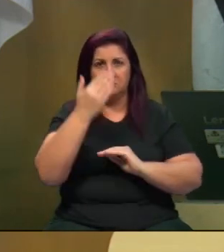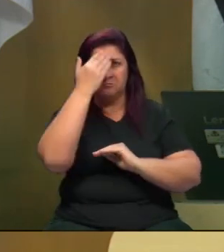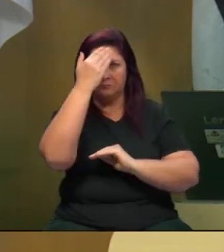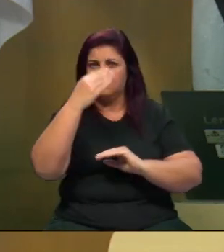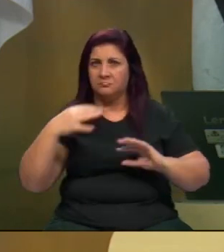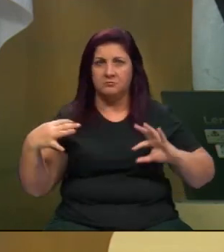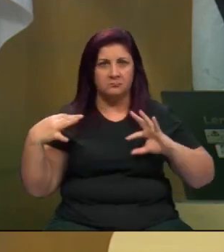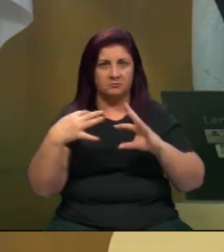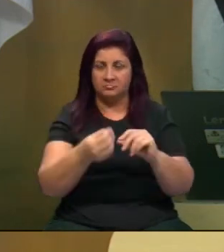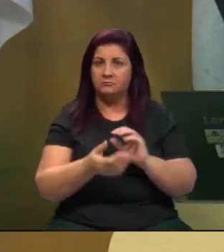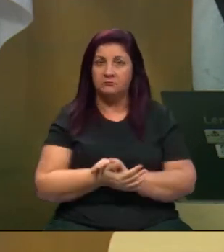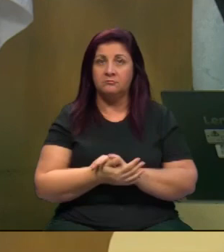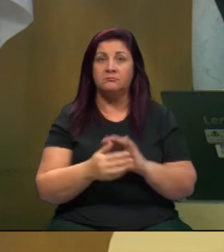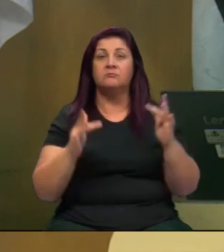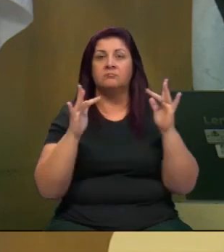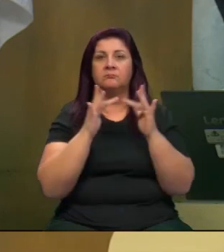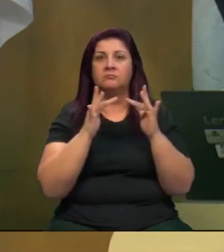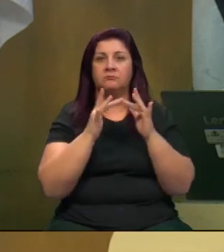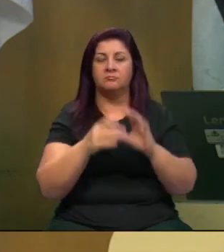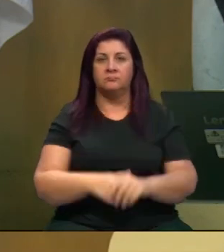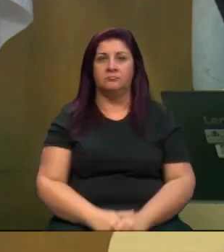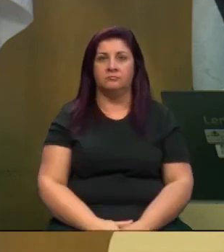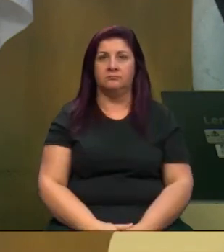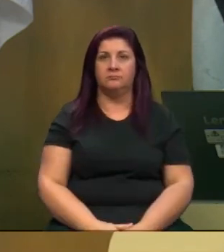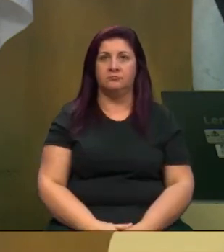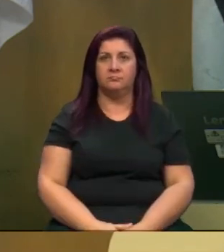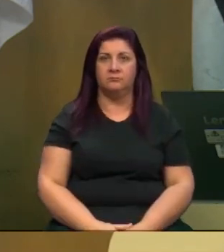mundo. Por favor, meus contatos.